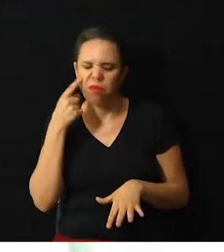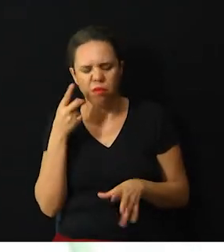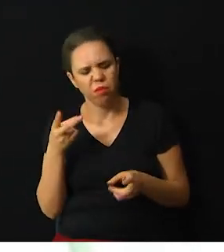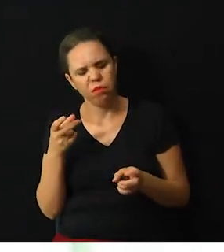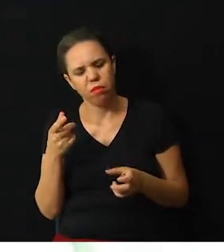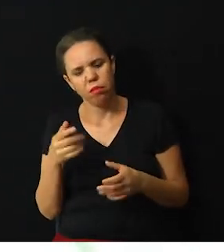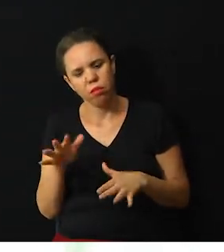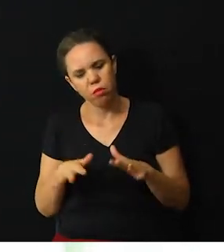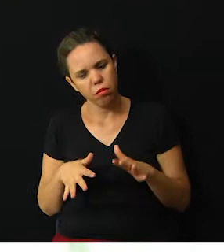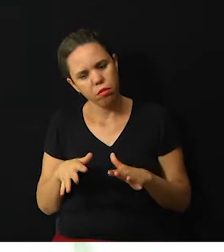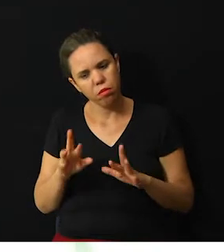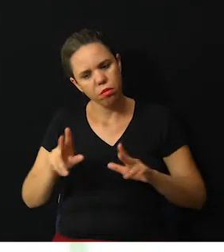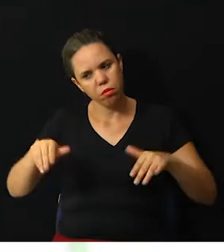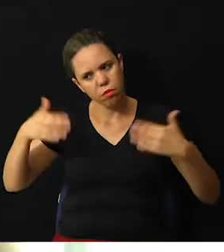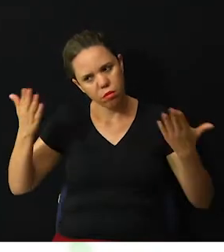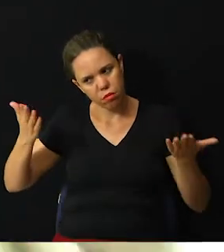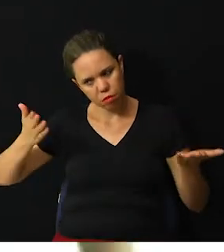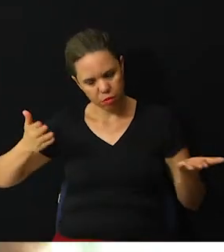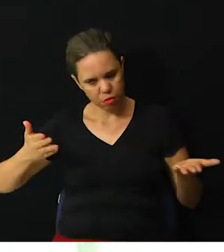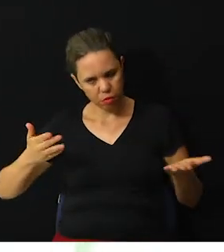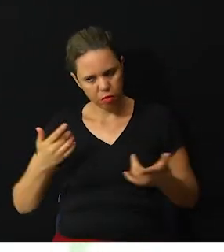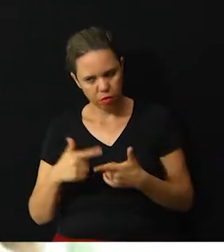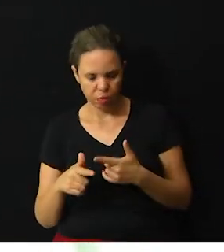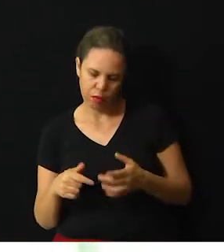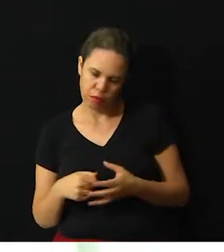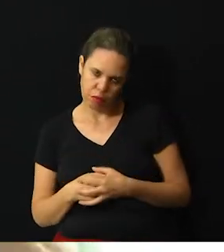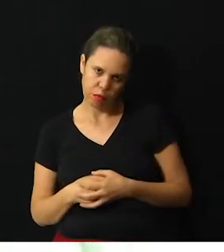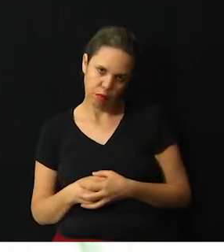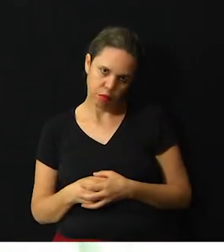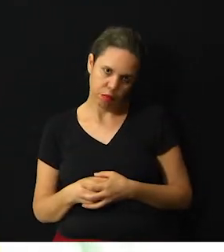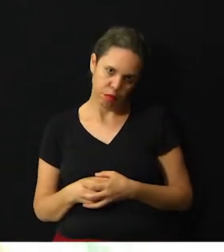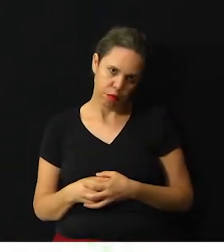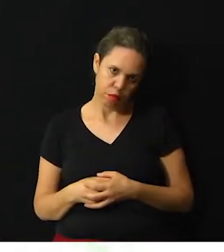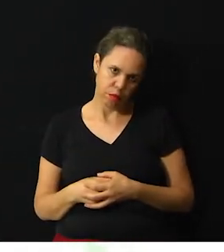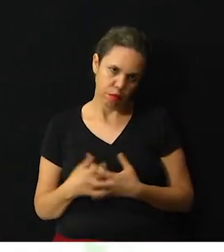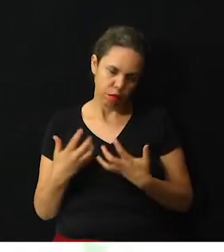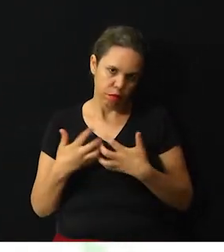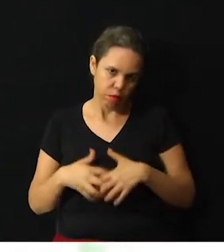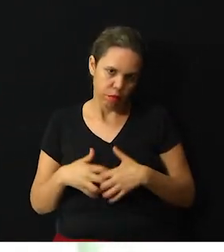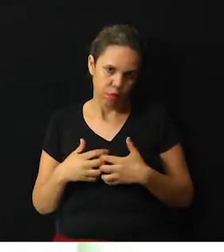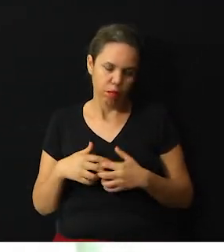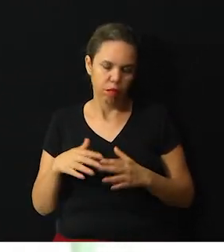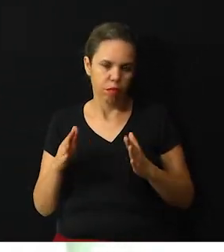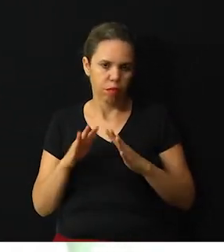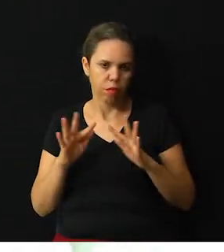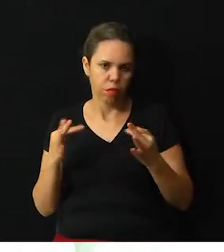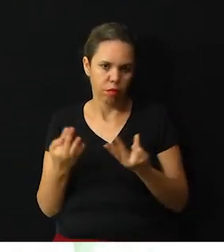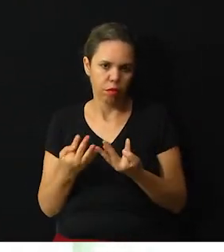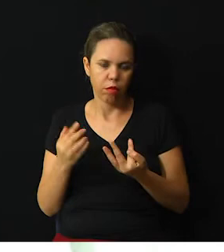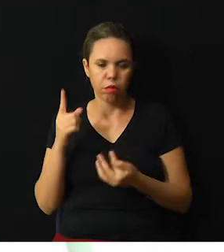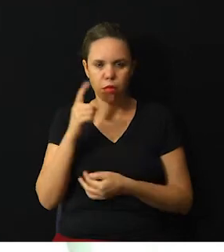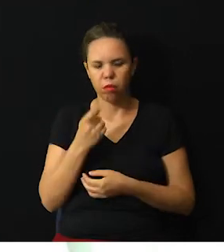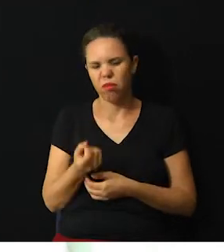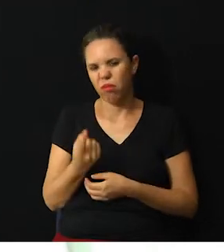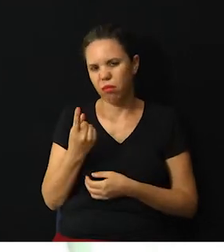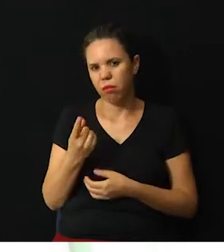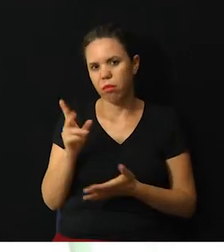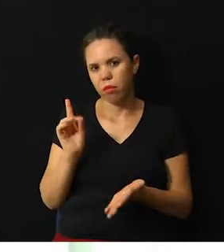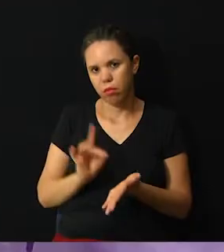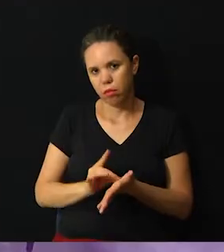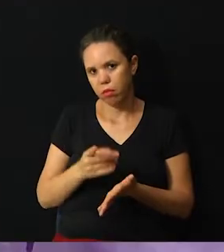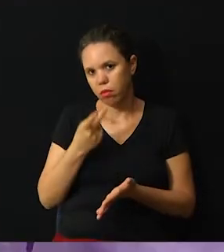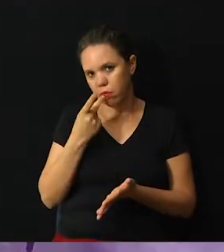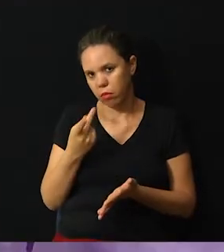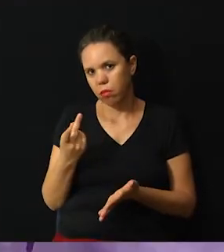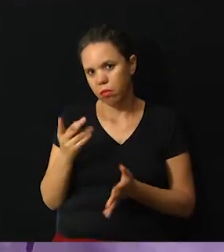semana e tem, às vezes, uma visão externa ali daquele funcionamento doméstico que, às vezes, está um pouco estranho. Então,